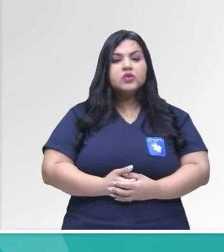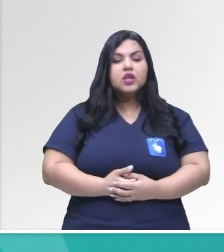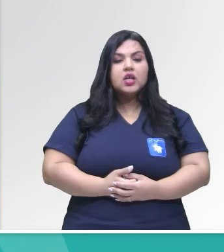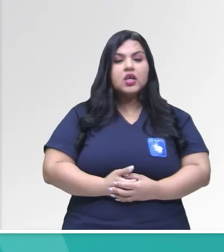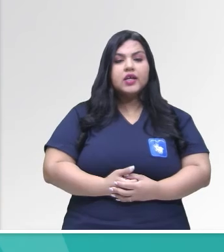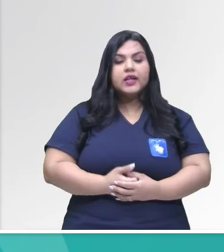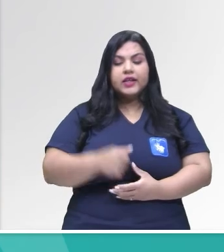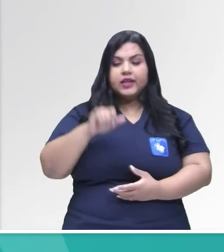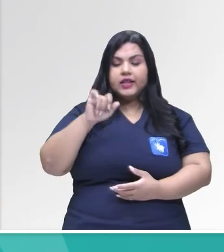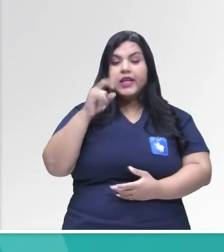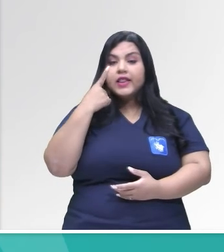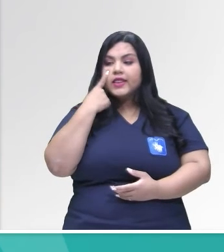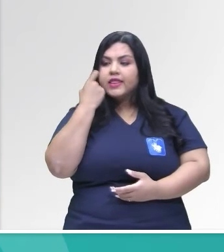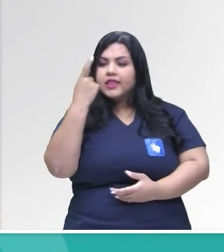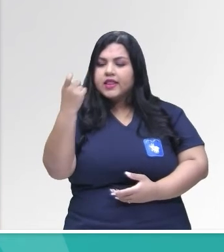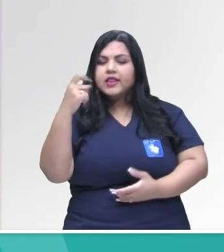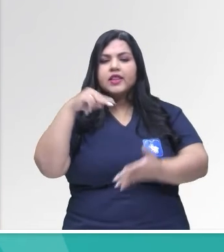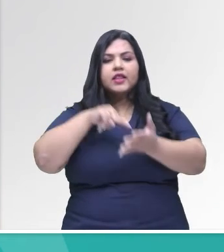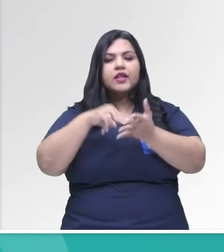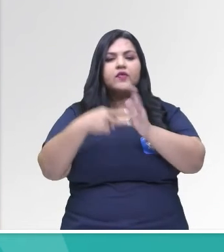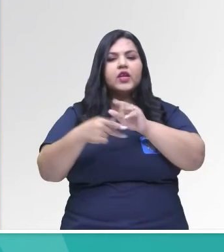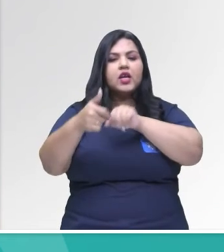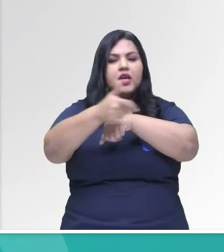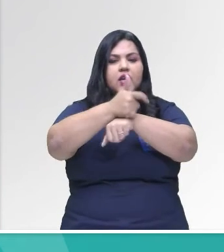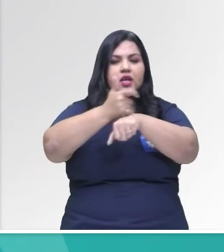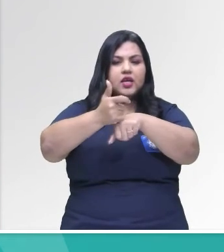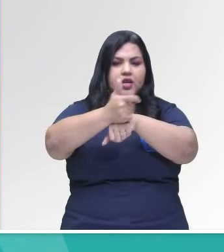adjetivo. Ó, interested.